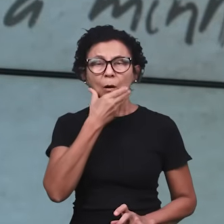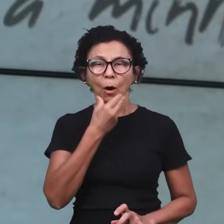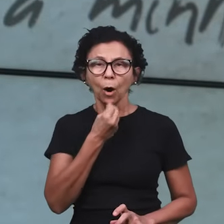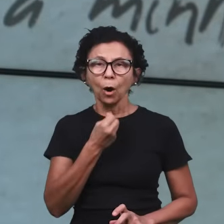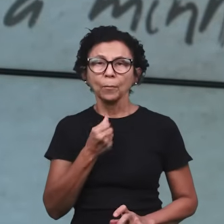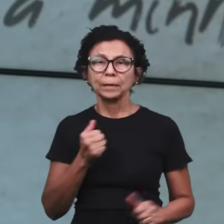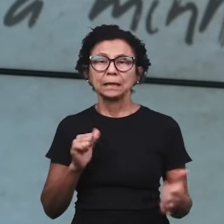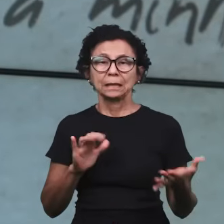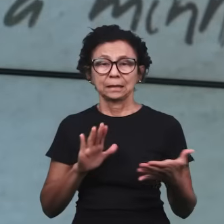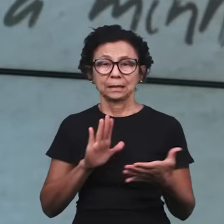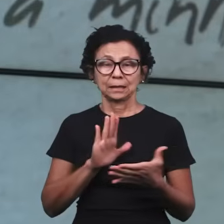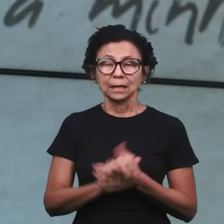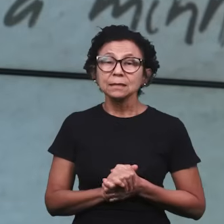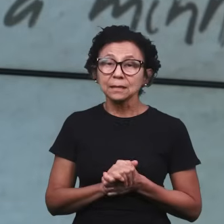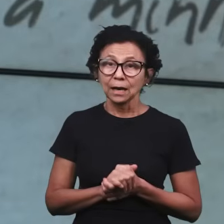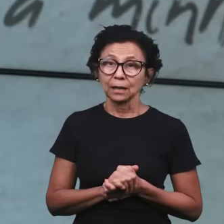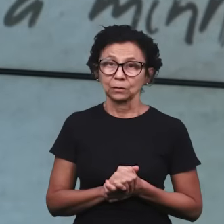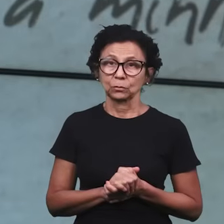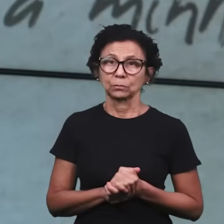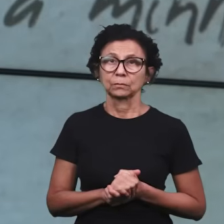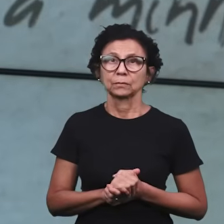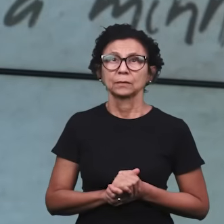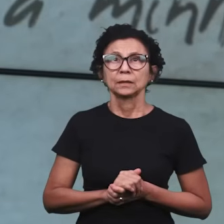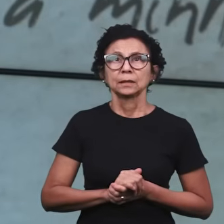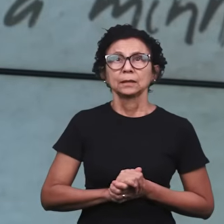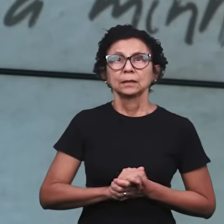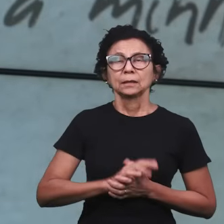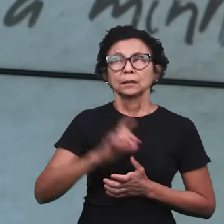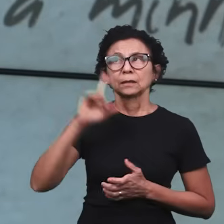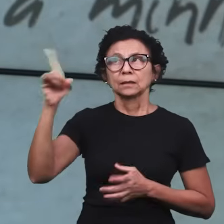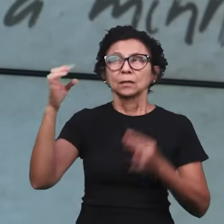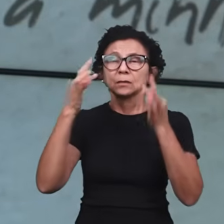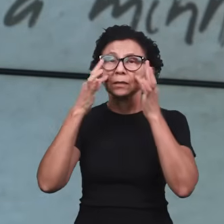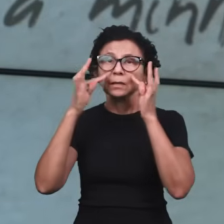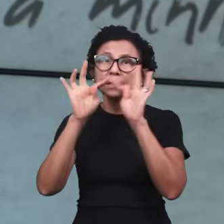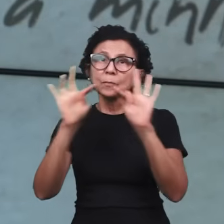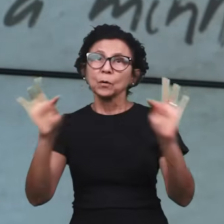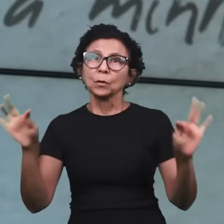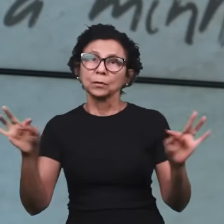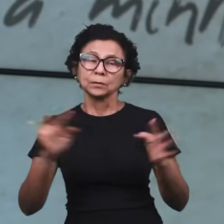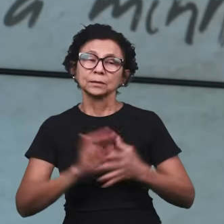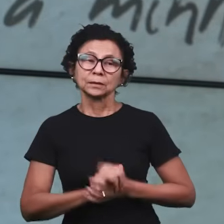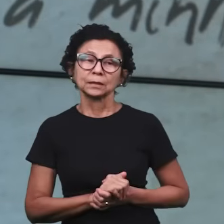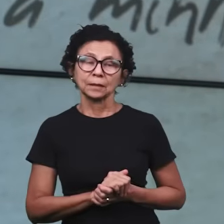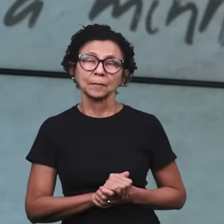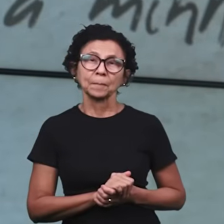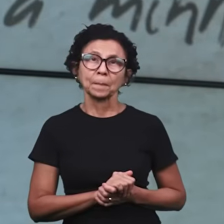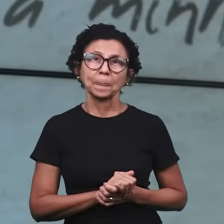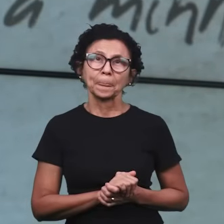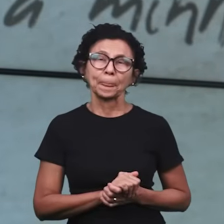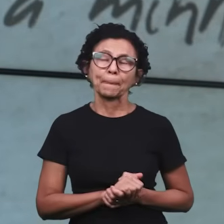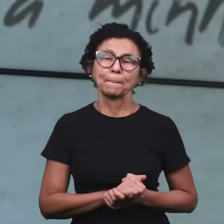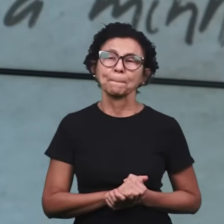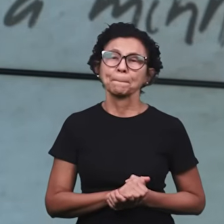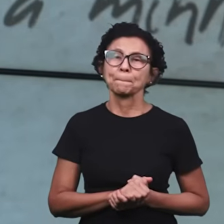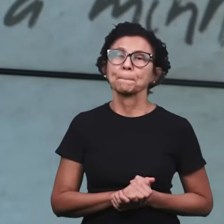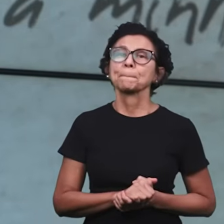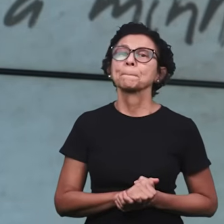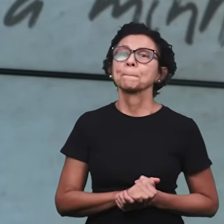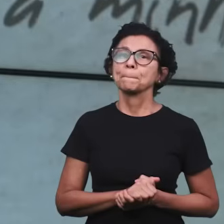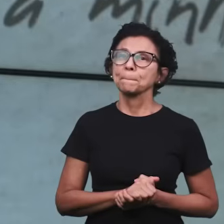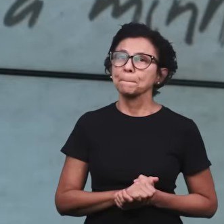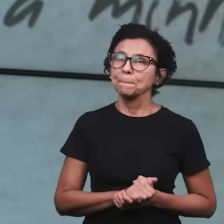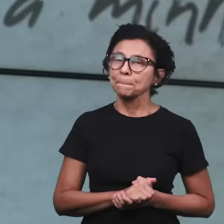tua mocidade, com a qual tu fostes desleal, sendo ela tua companheira e a mulher do teu conceito. Ou seja,